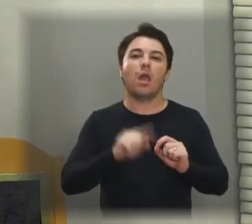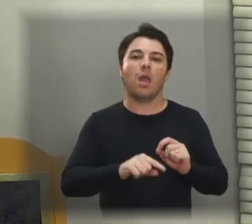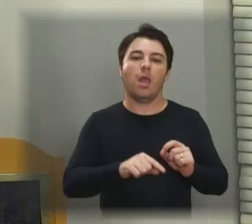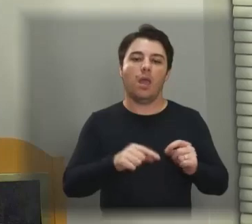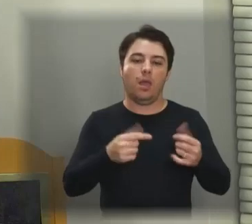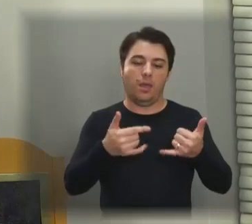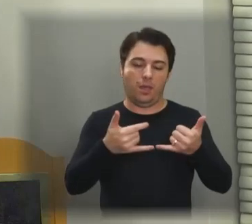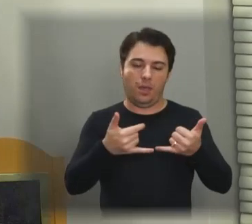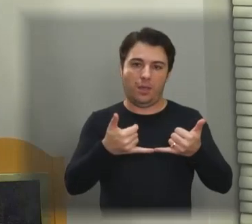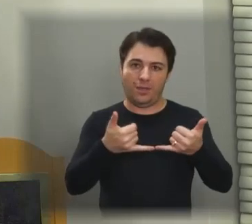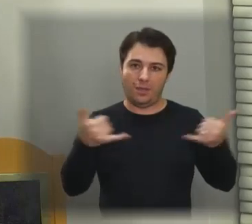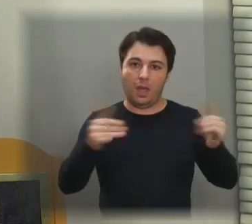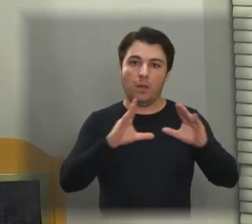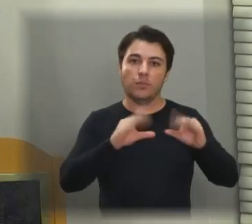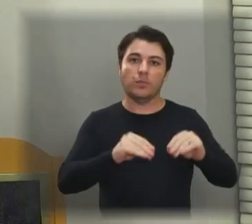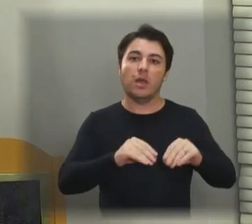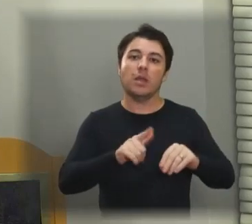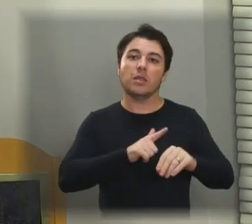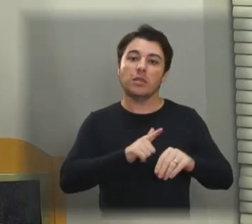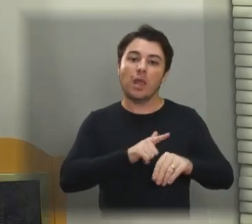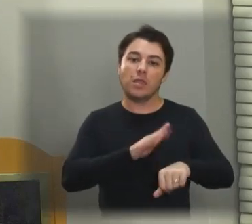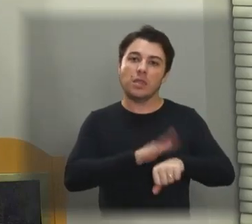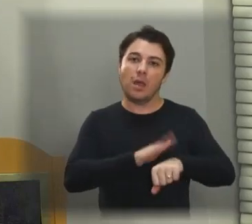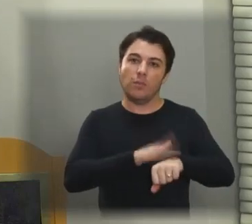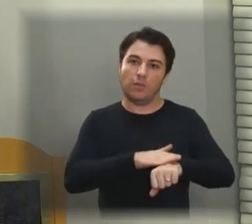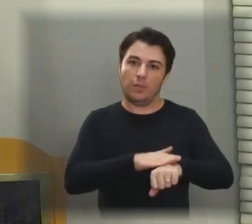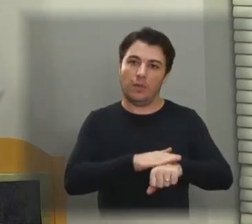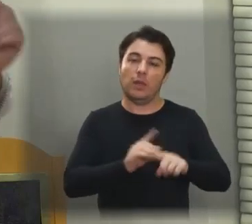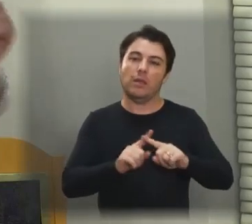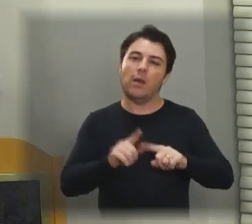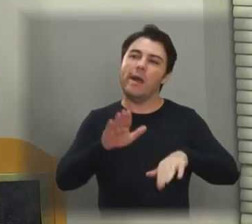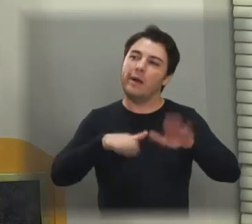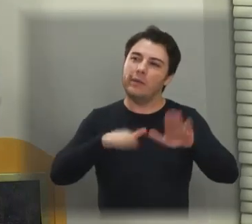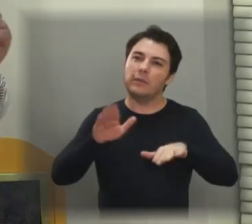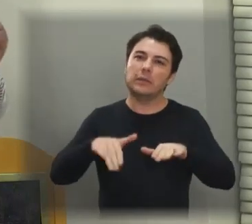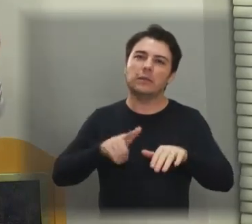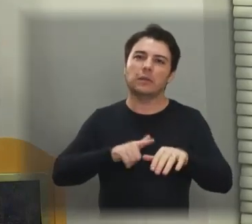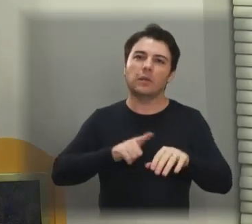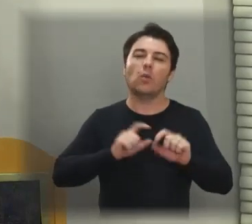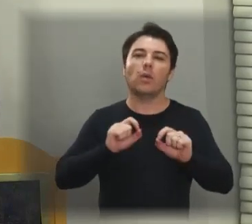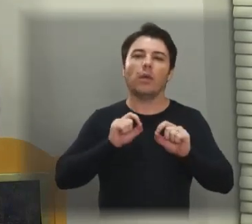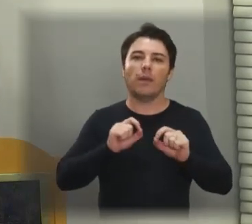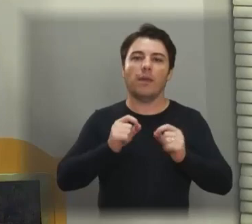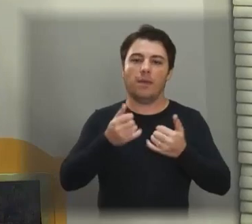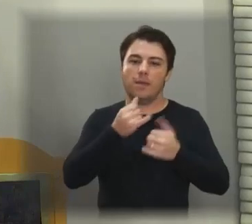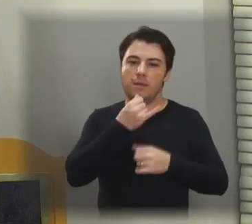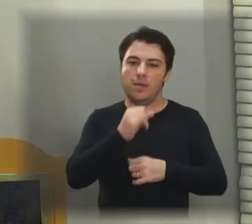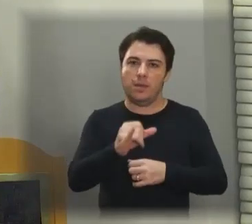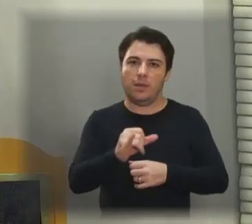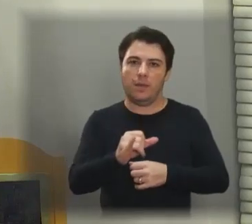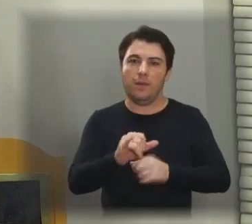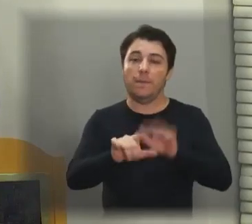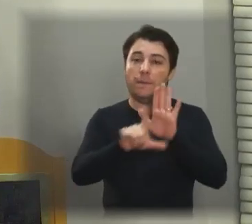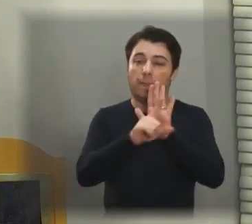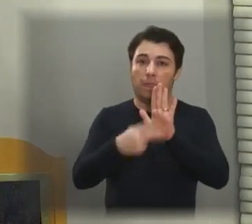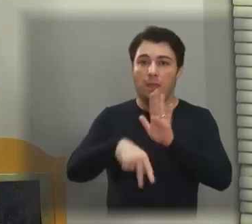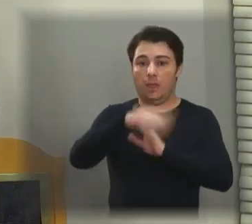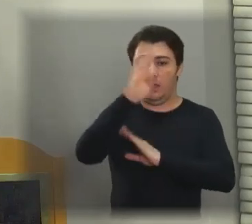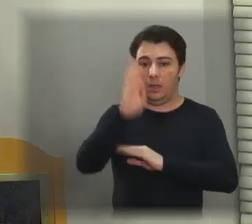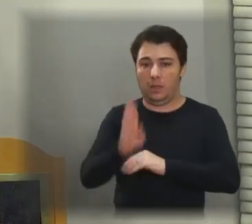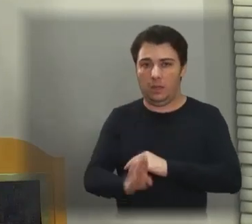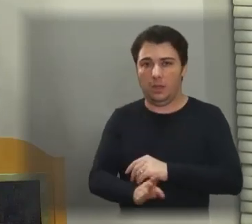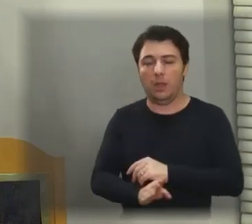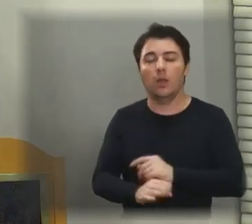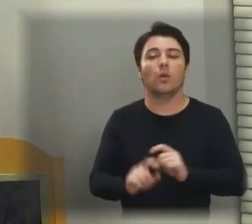para fazer esse número programado que eu comentei também assistem manobras e essas manobras causam piscas que para nós né na legislação brasileira a